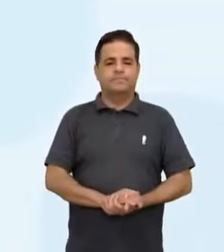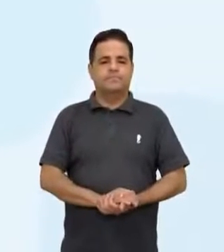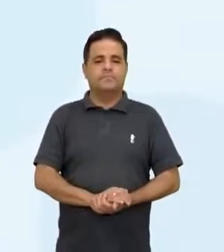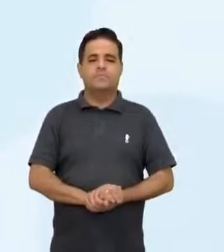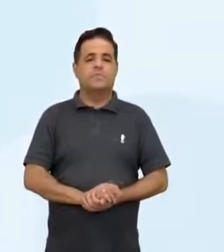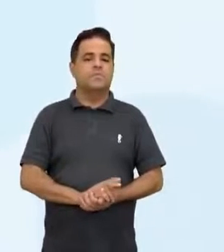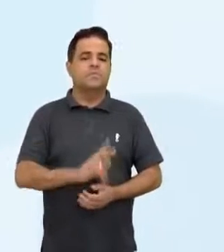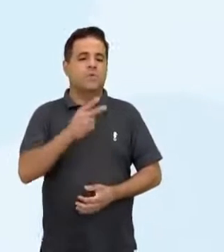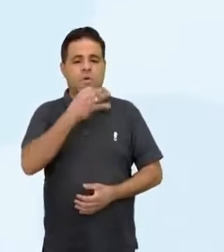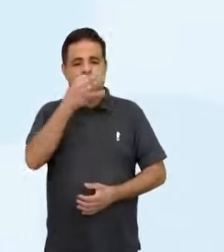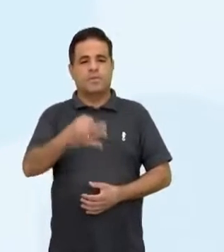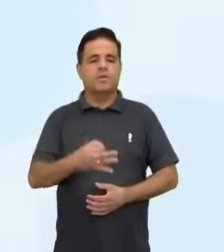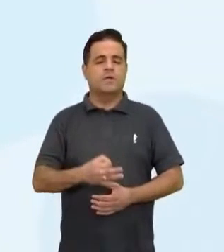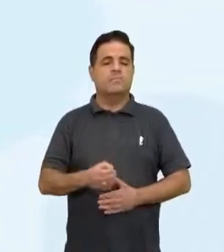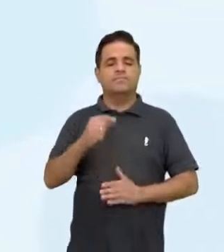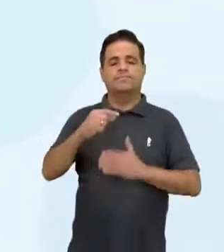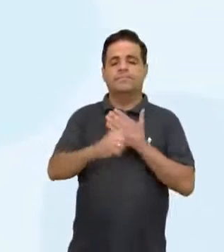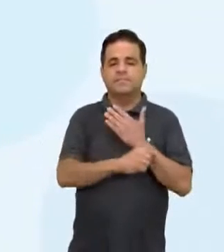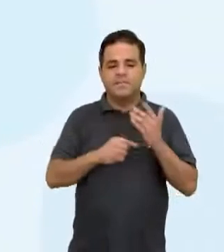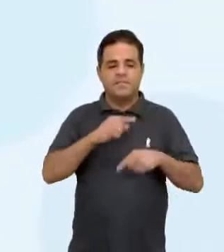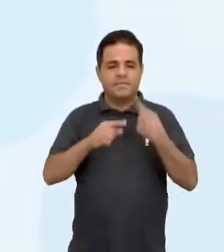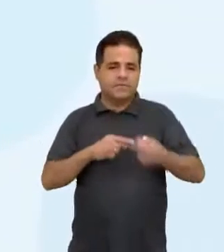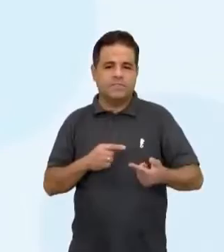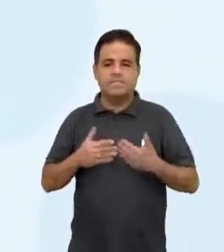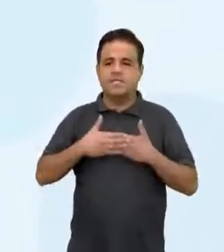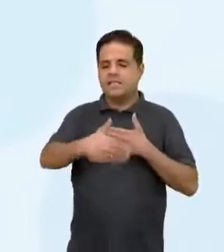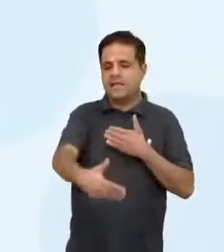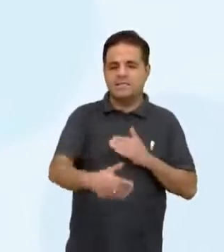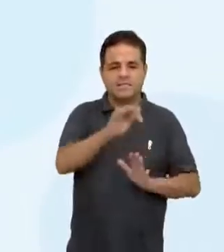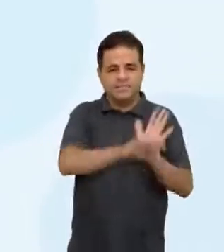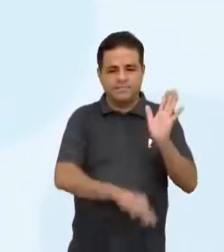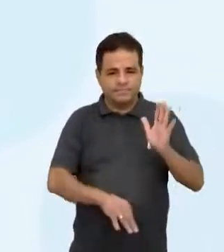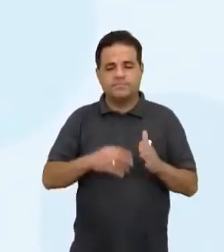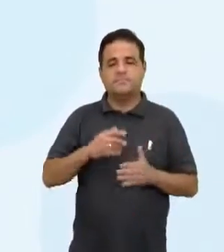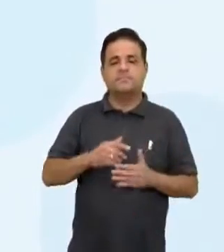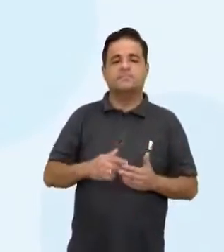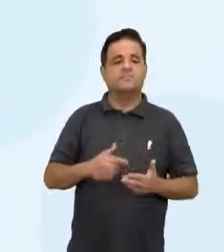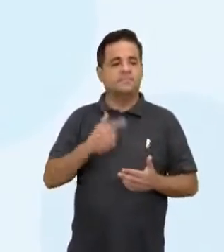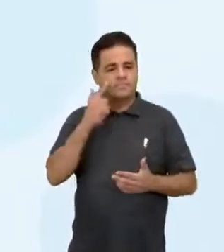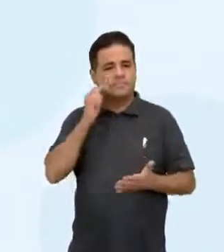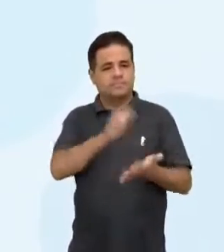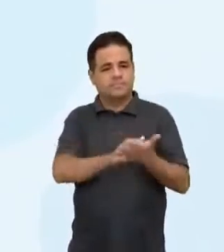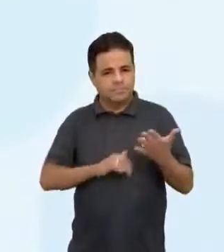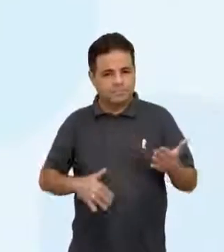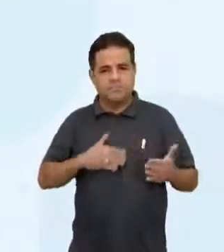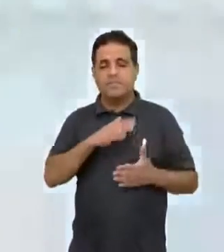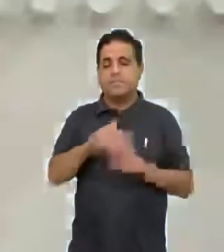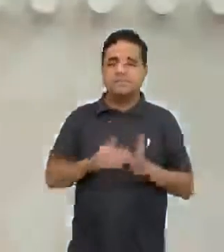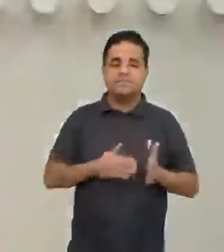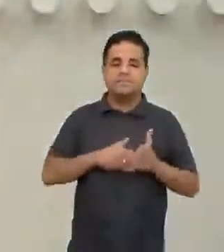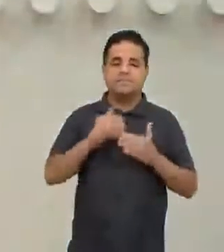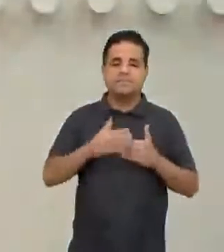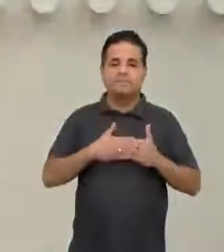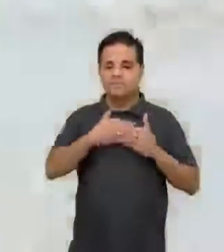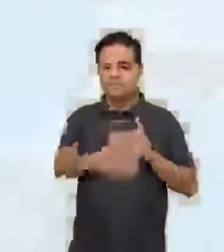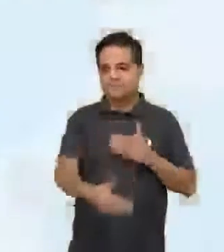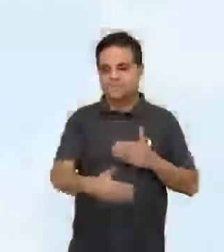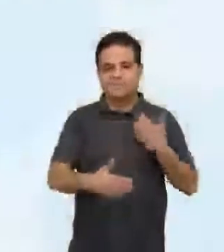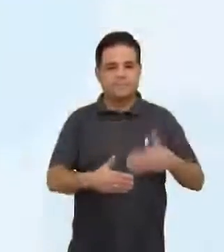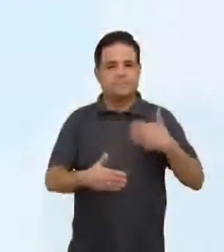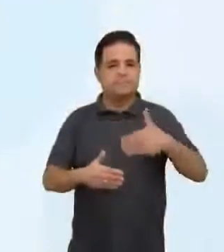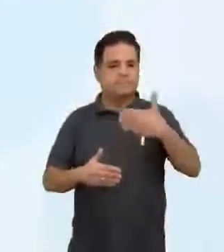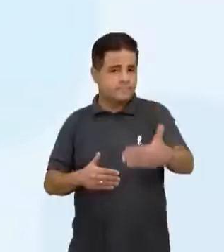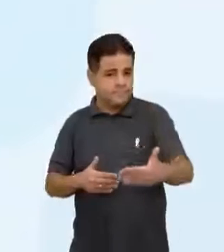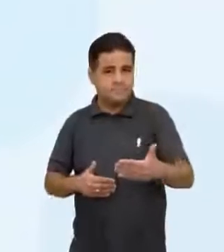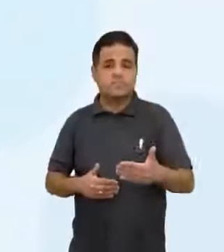é a opinião do autor do texto sobre o papel da atividade física na educação? Vou antecipar um pouquinho a aula, senão não vai dar tempo, já vou responder para nós. Olha só, ele